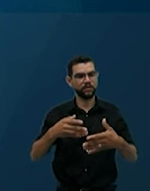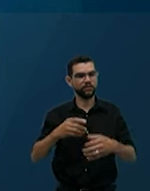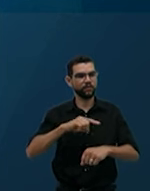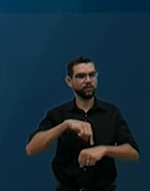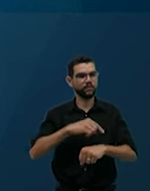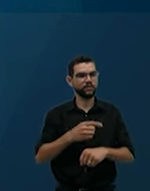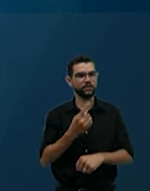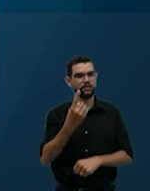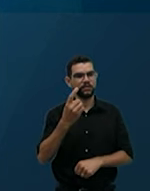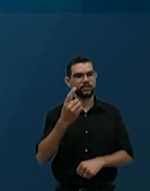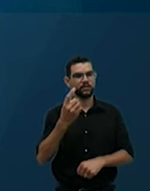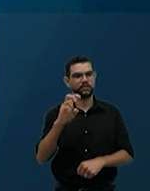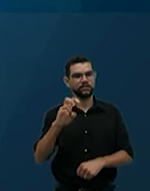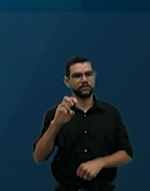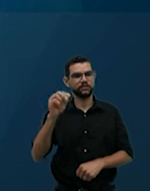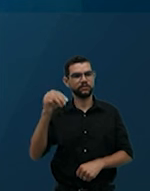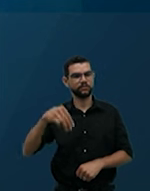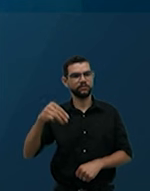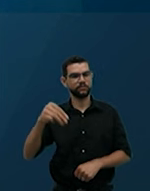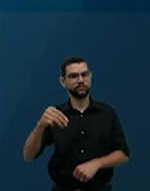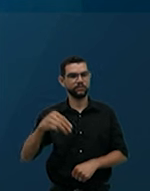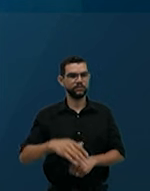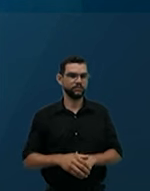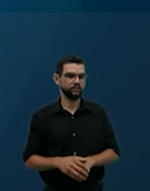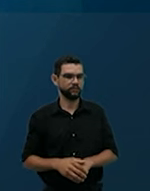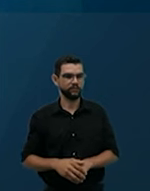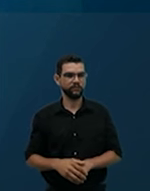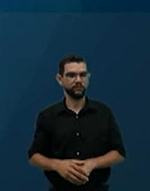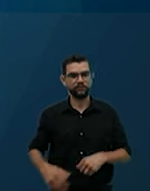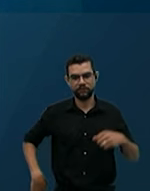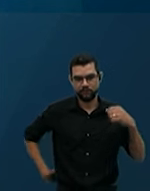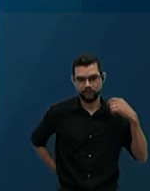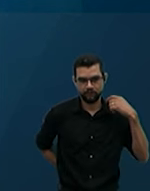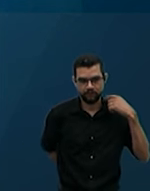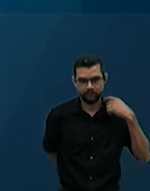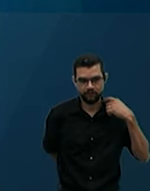que fiz anteriormente. Está por vídeo, esse está por vídeo, né?